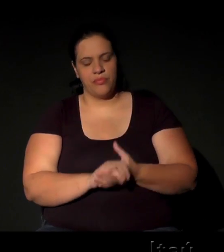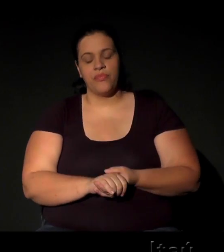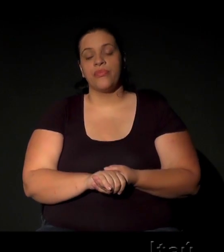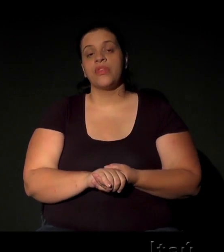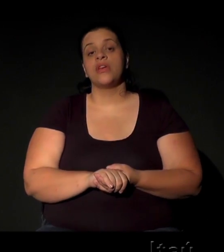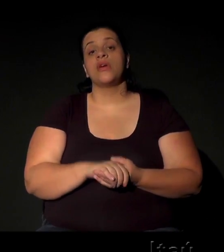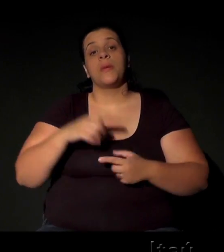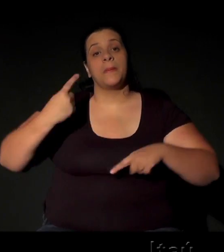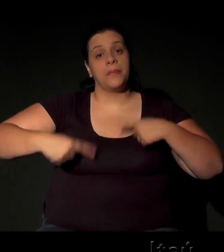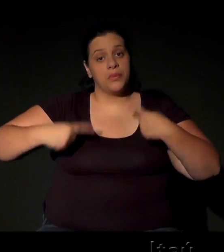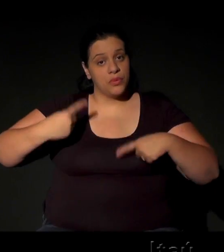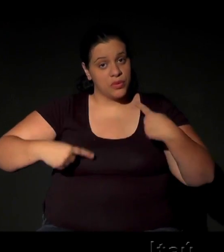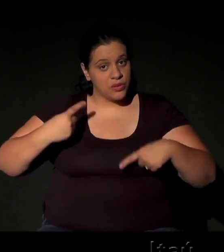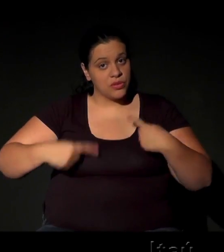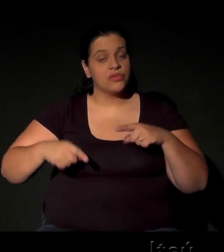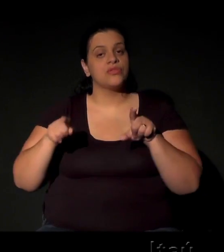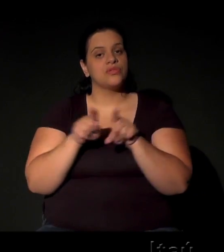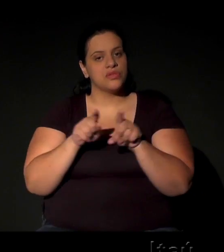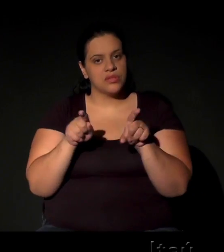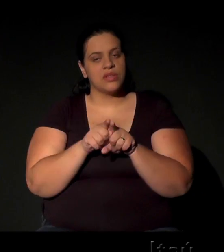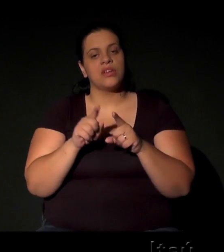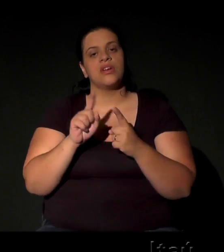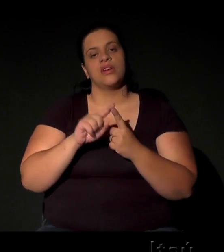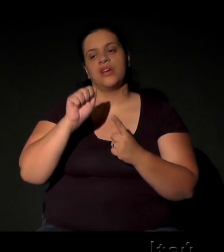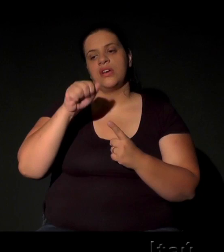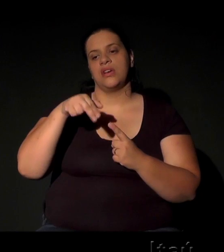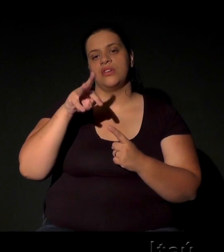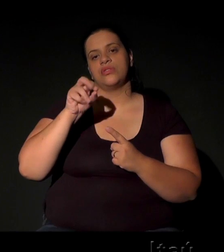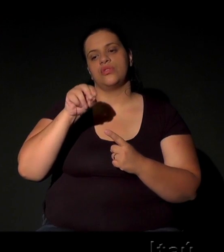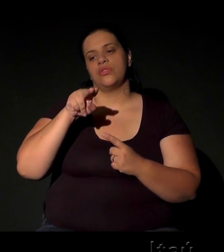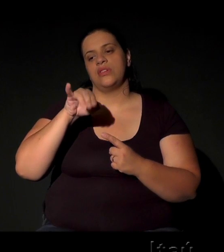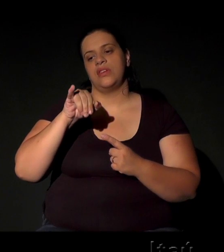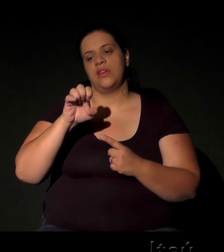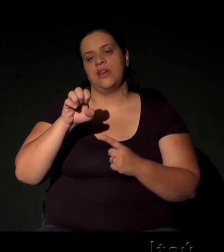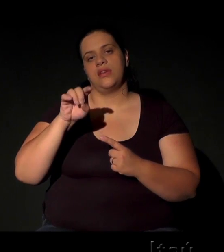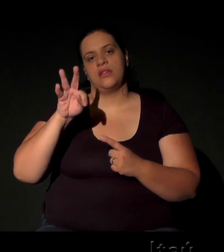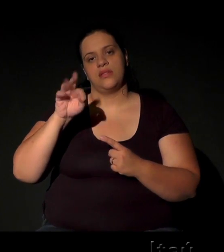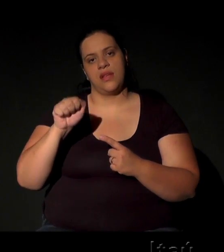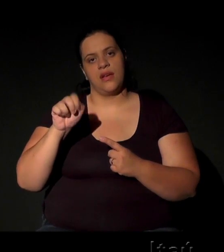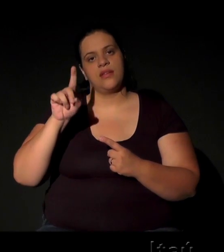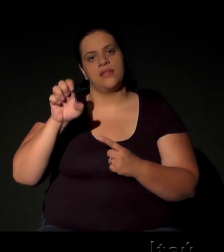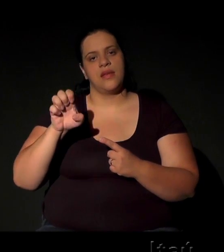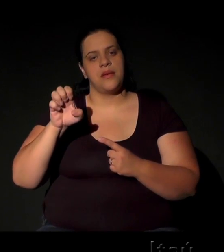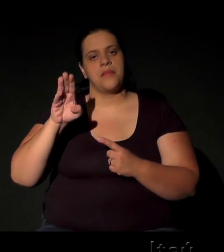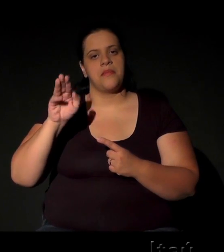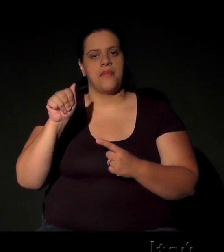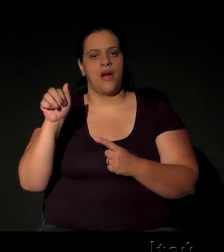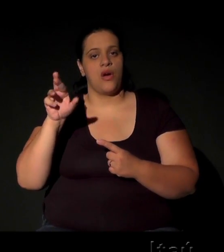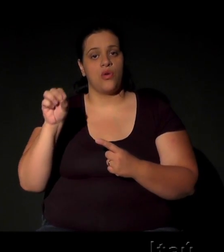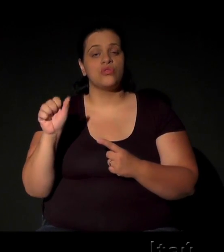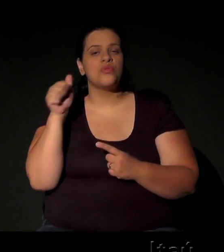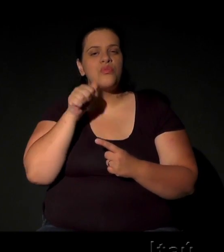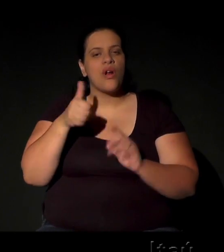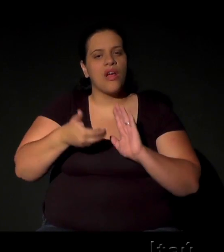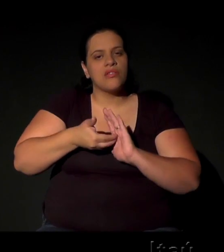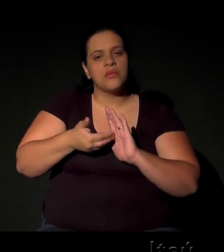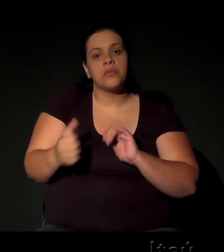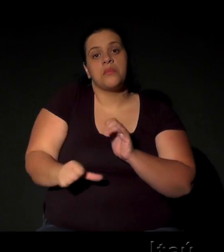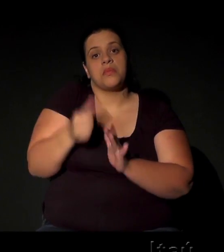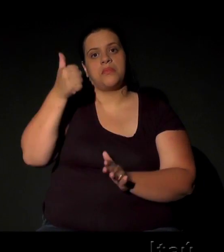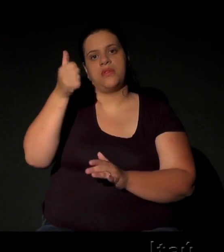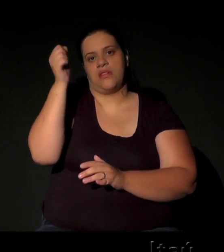e na política também a gente teve an toneta de Barros né A primeira deputada negra no Brasil Então a gente tem mulheres negras em vários